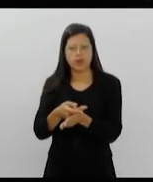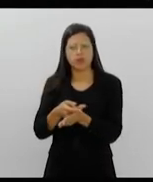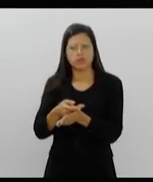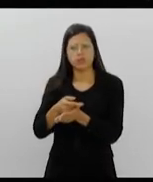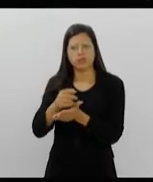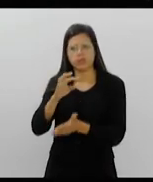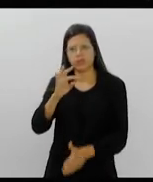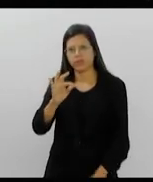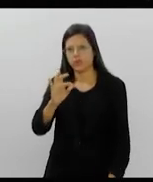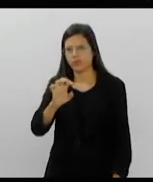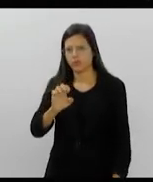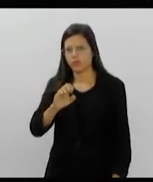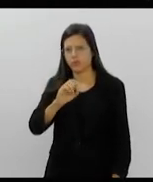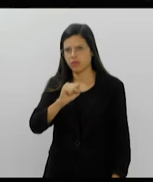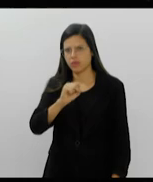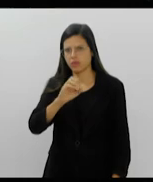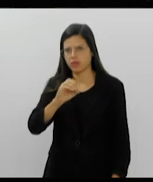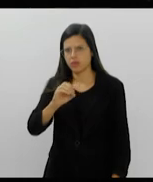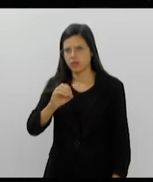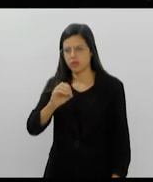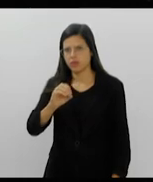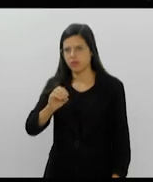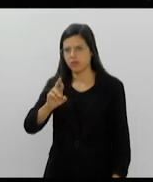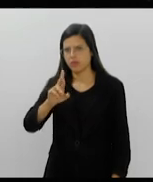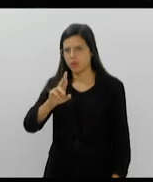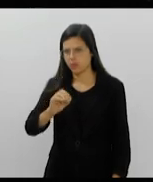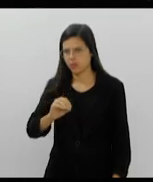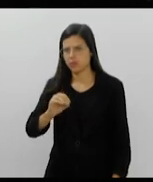Estado. Então, uma operação contábil,